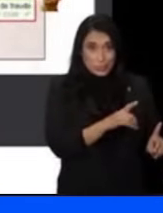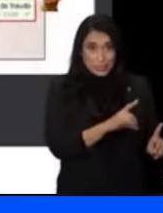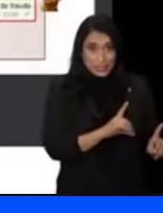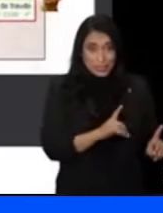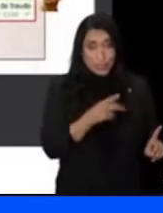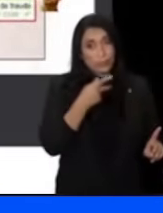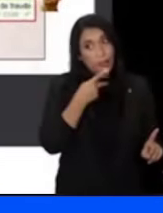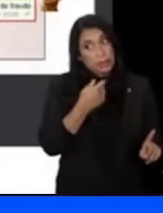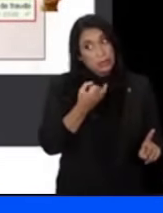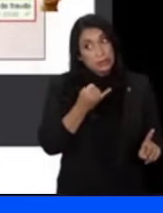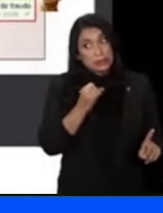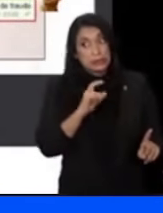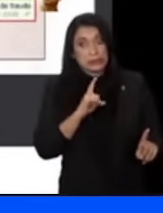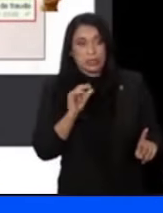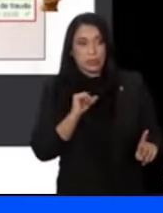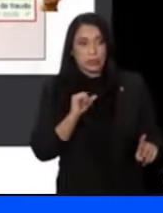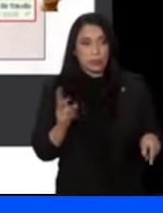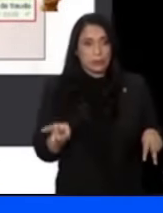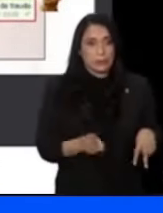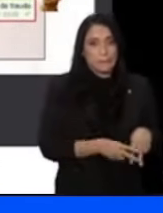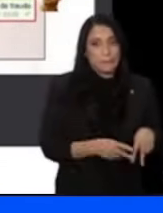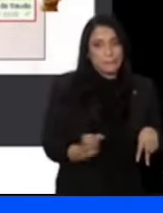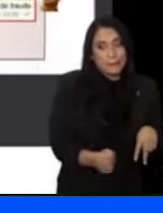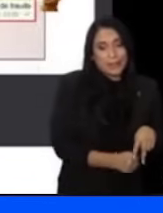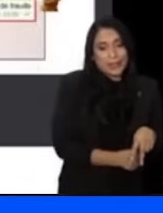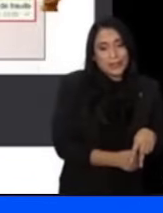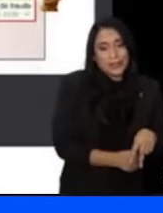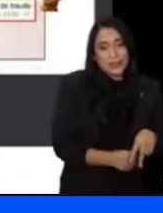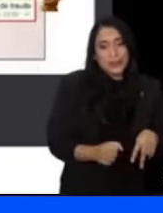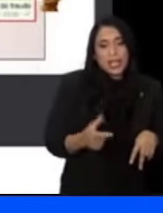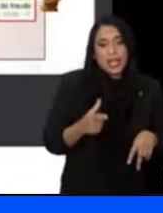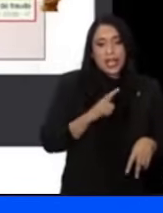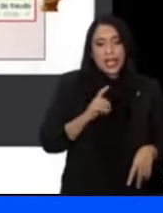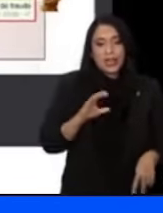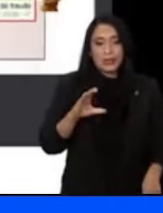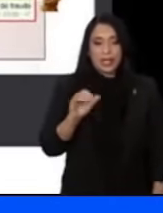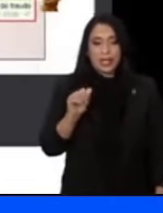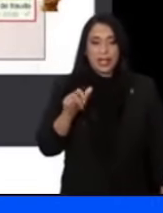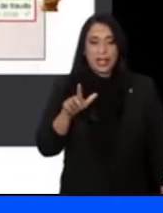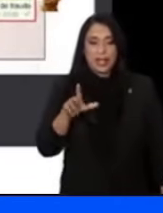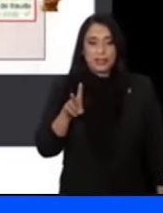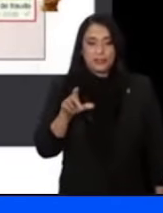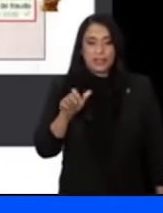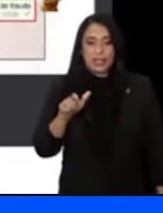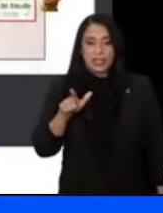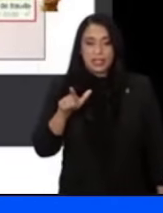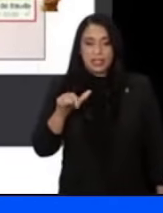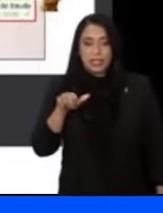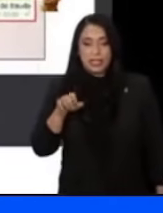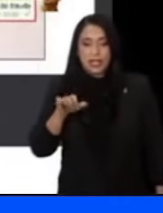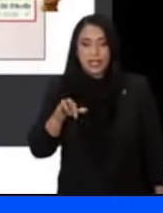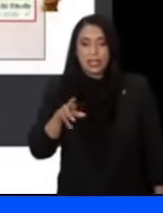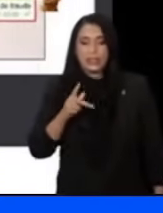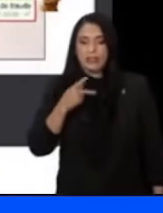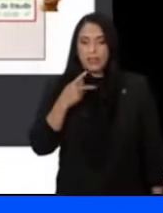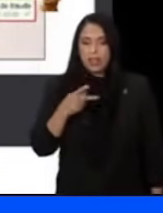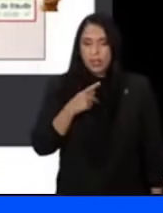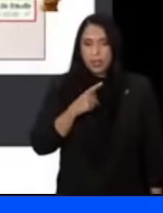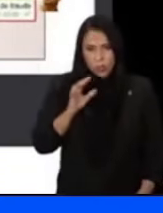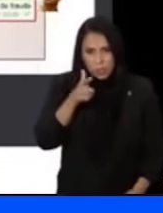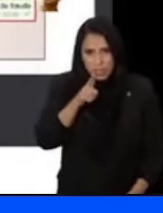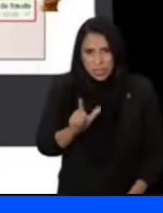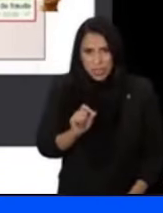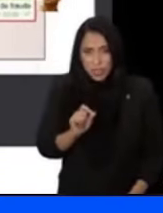estou preso. E aí Cavalieri diz: conseguiram plotar? Nada. E diz